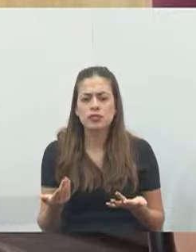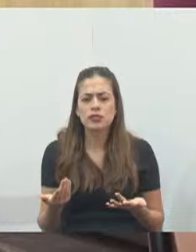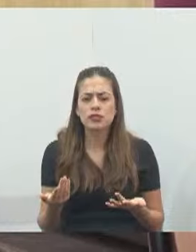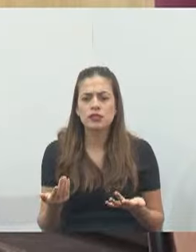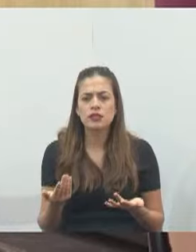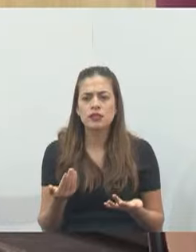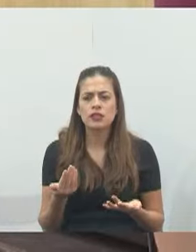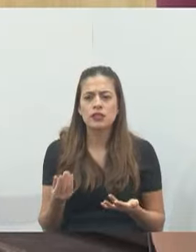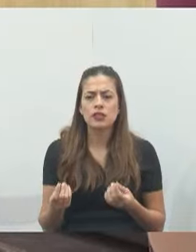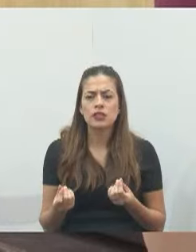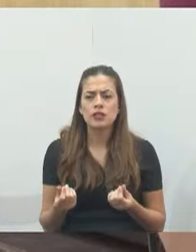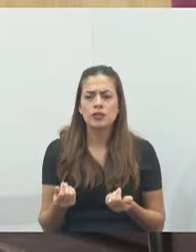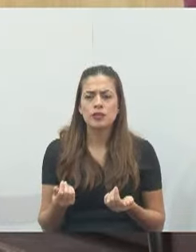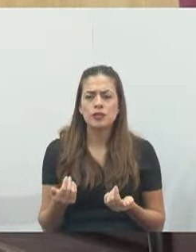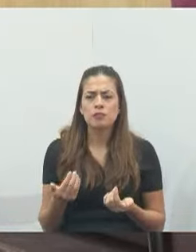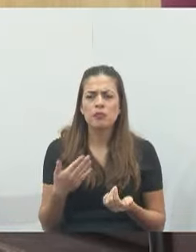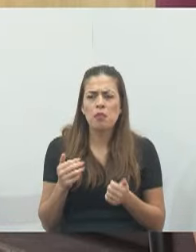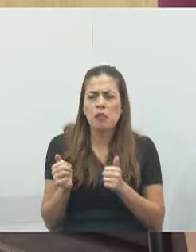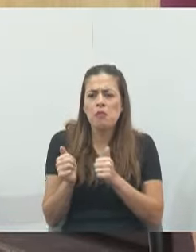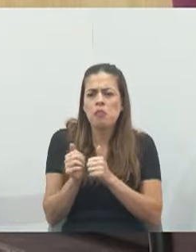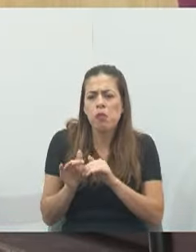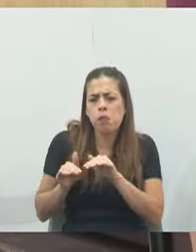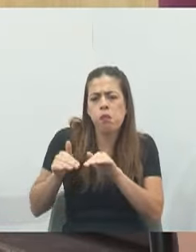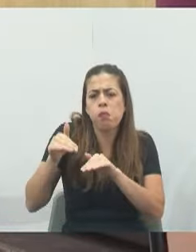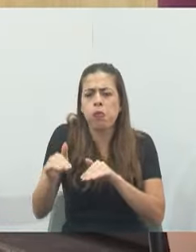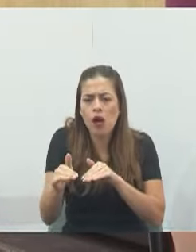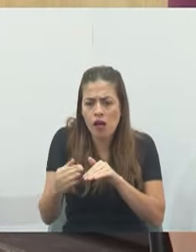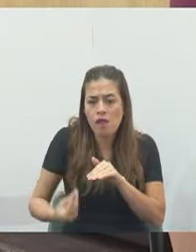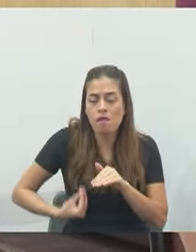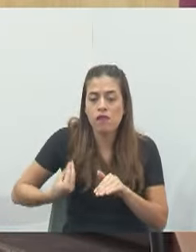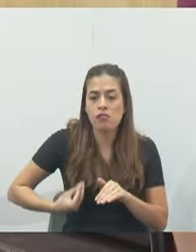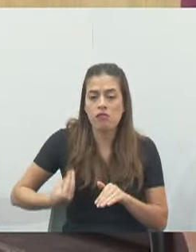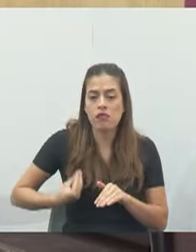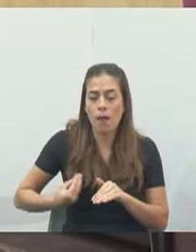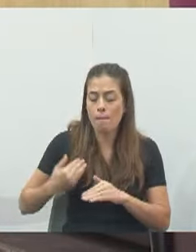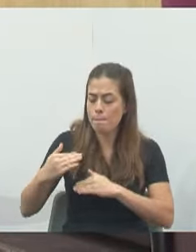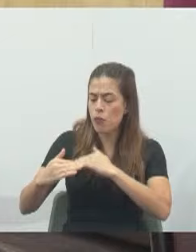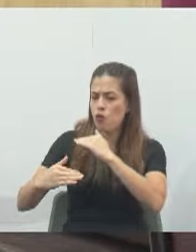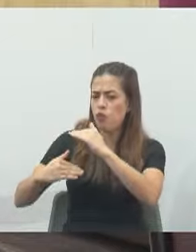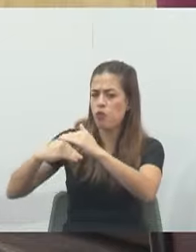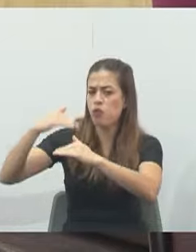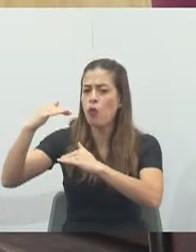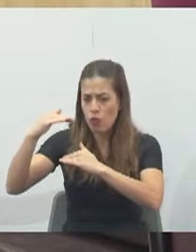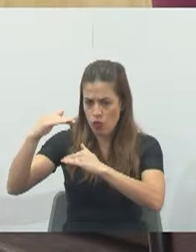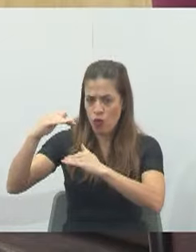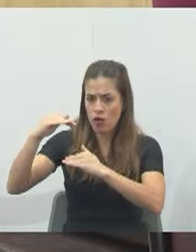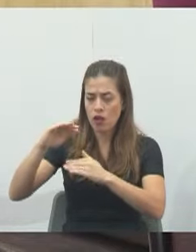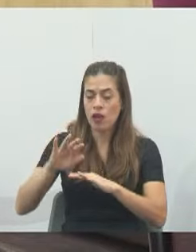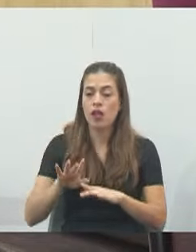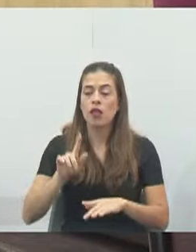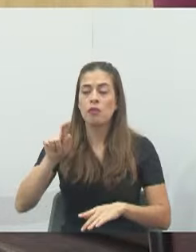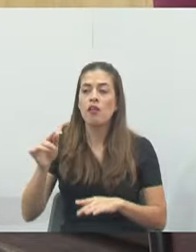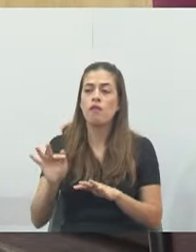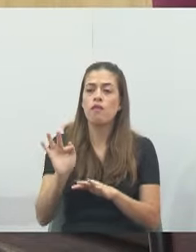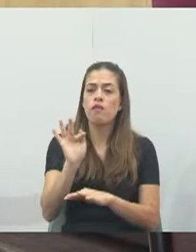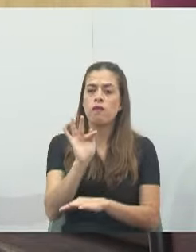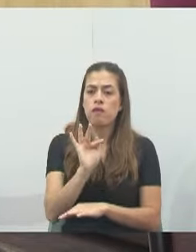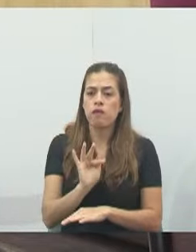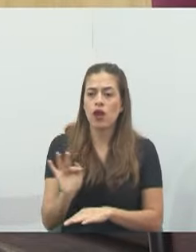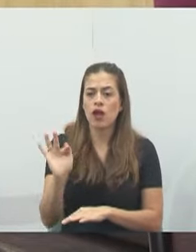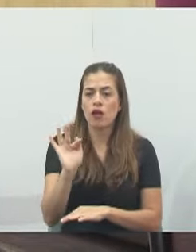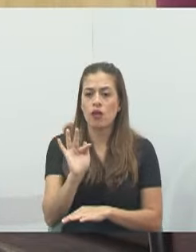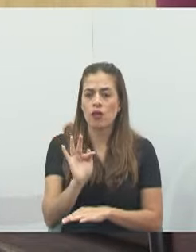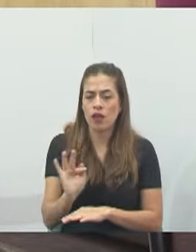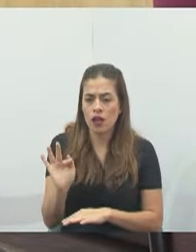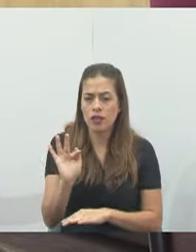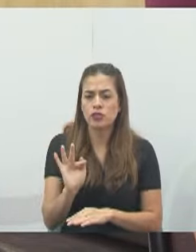como o meu próximo passo de vida ali, né? A minha fase seguinte seria na faculdade. Eu ia me